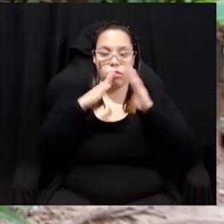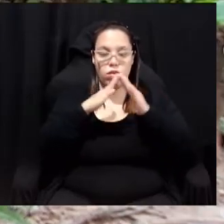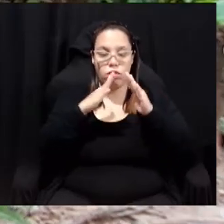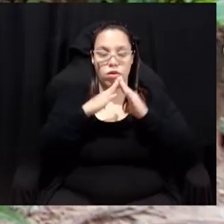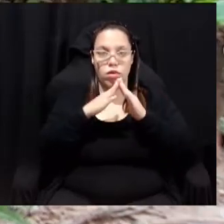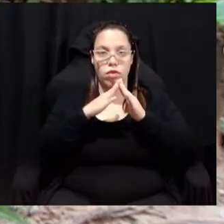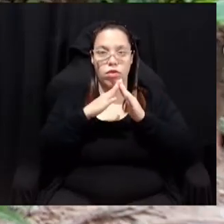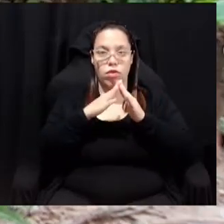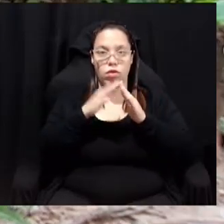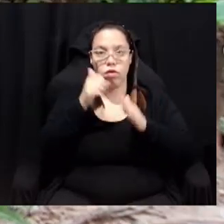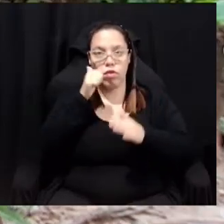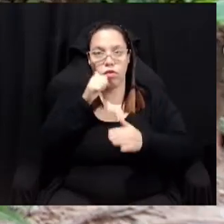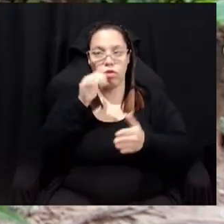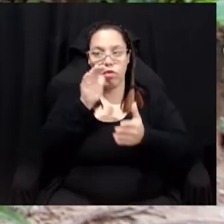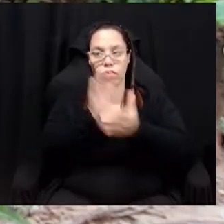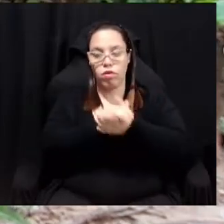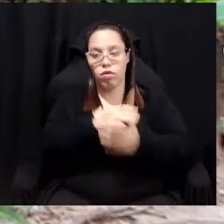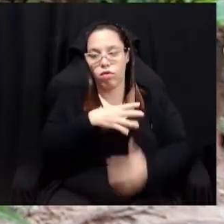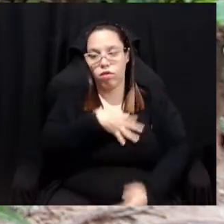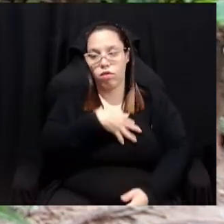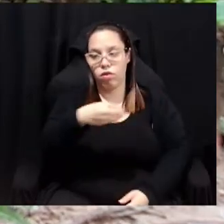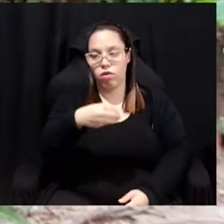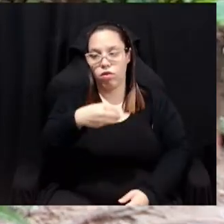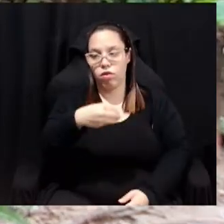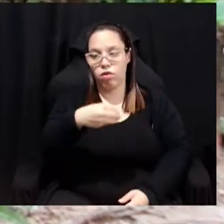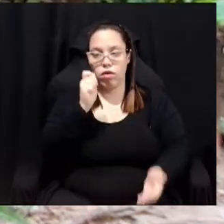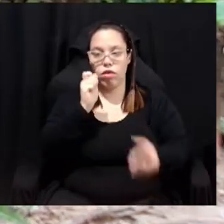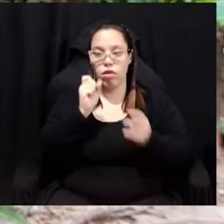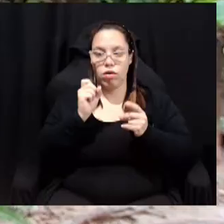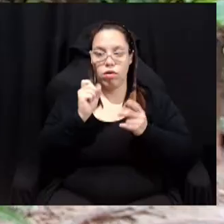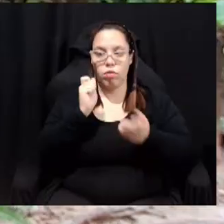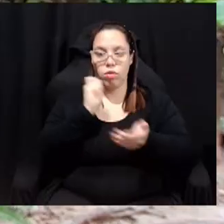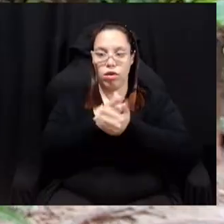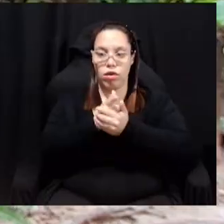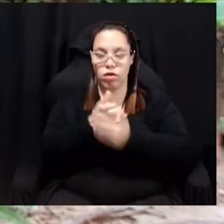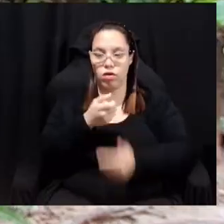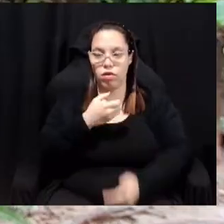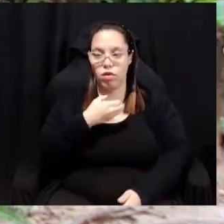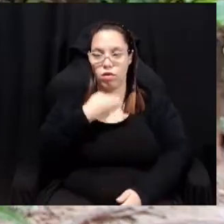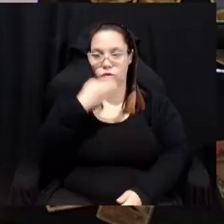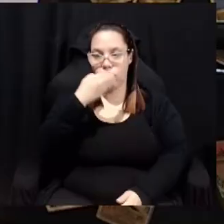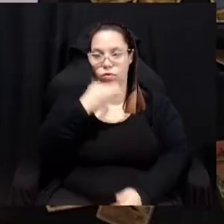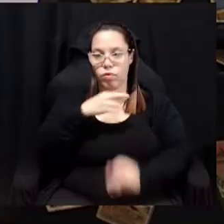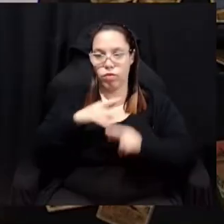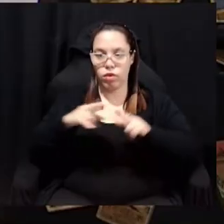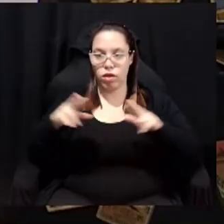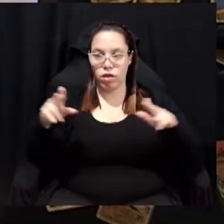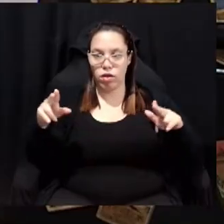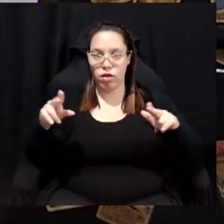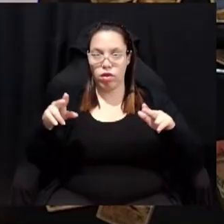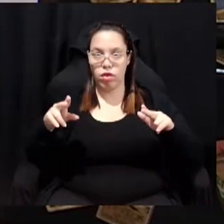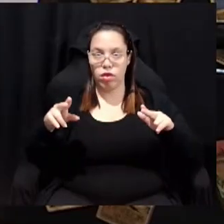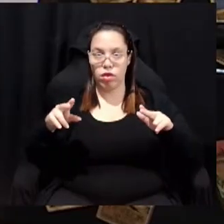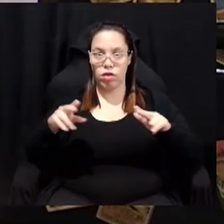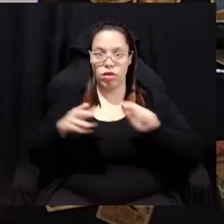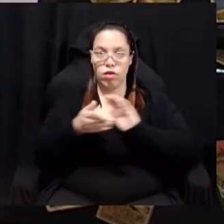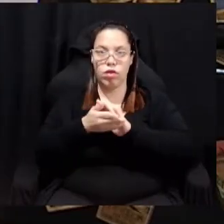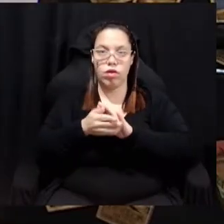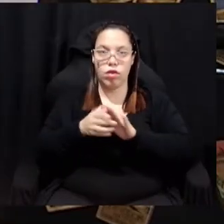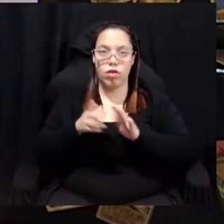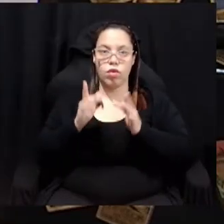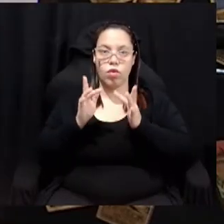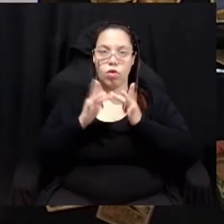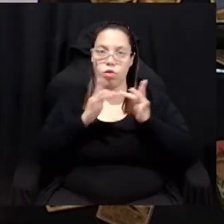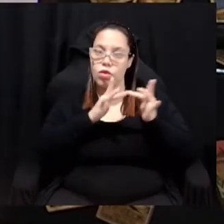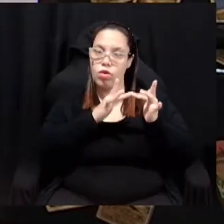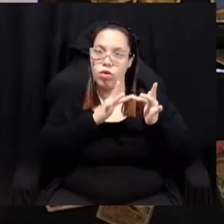esposa. Então eles pagavam assim com frutas e legumes que já vinha fora de padrão estético. Nós tivemos o contato com as